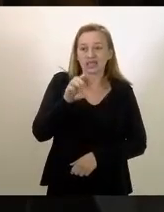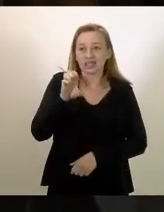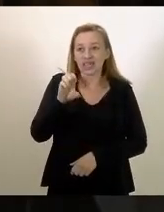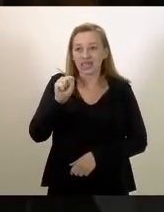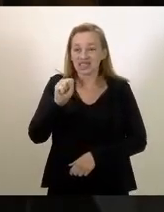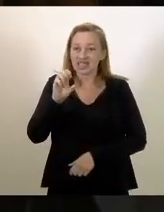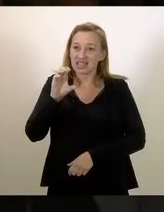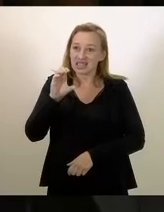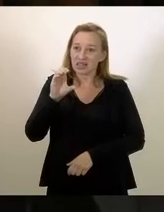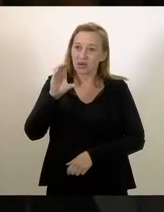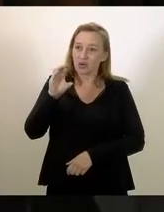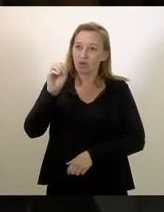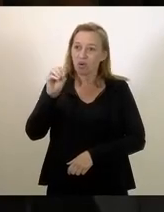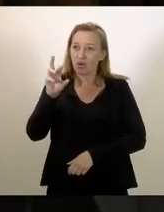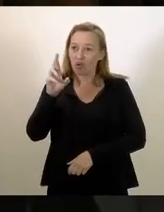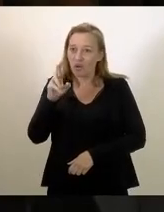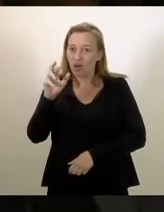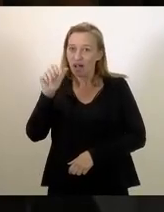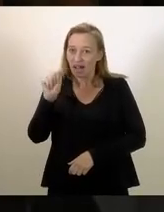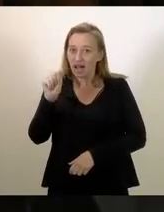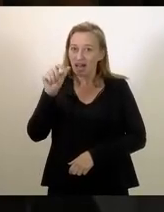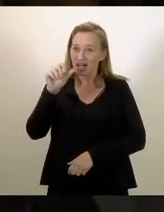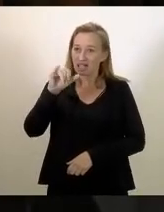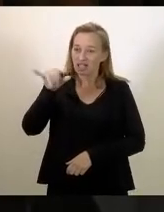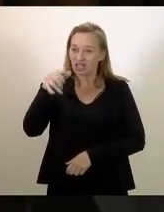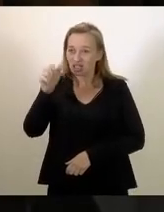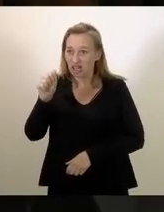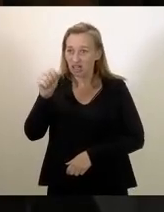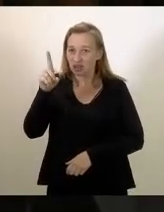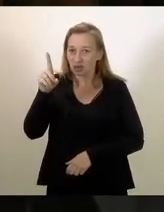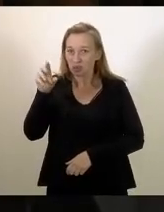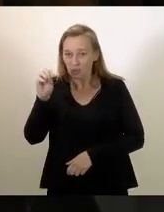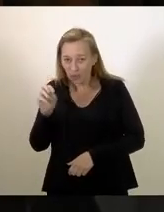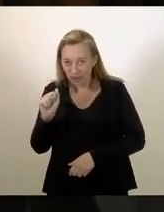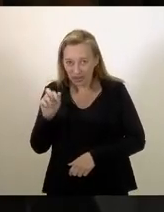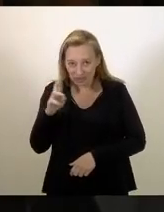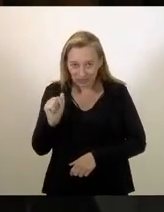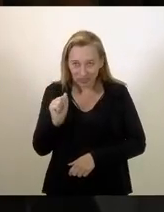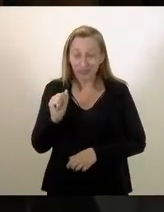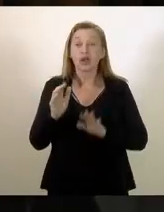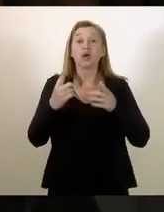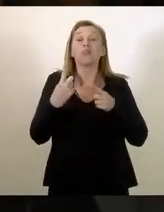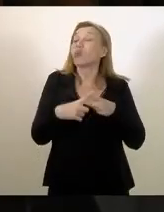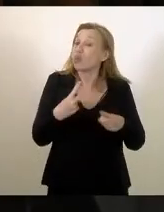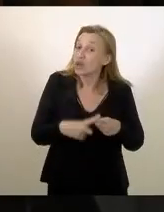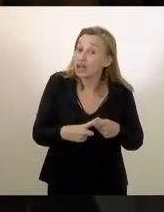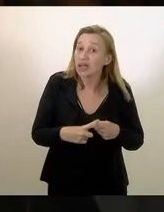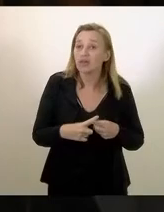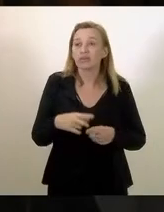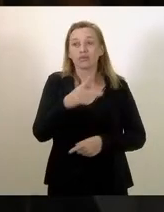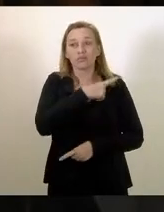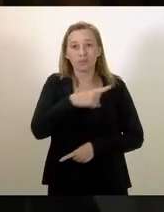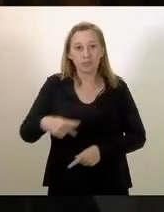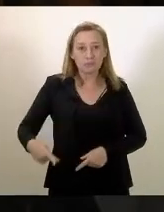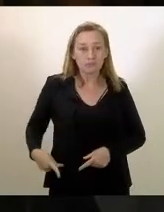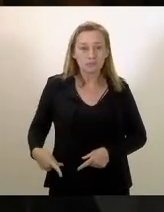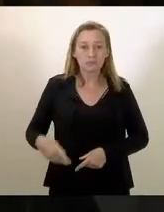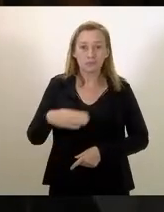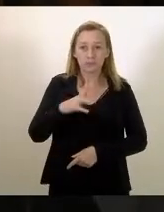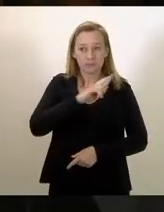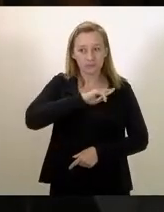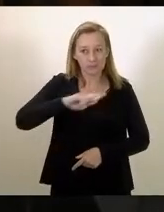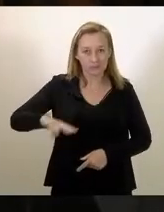desencorajadora nos desencoraja a toda porque o presidente da república